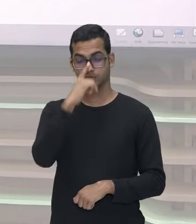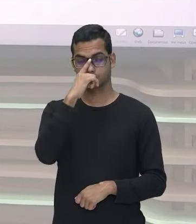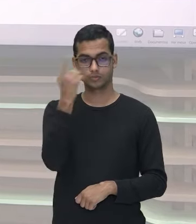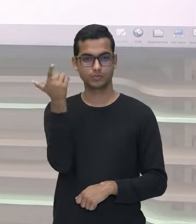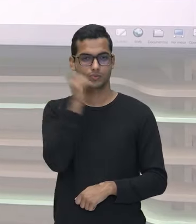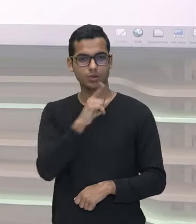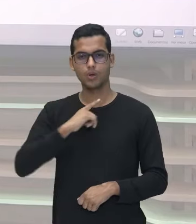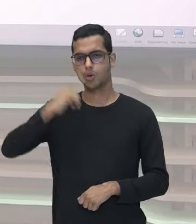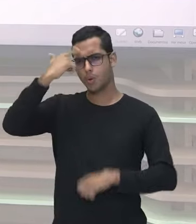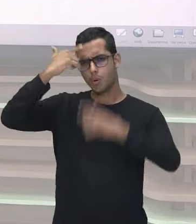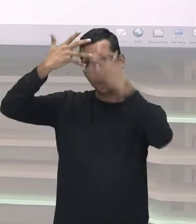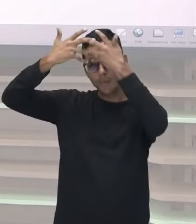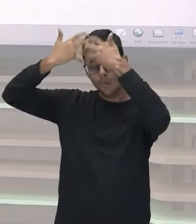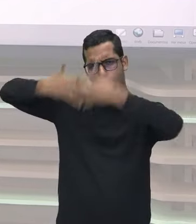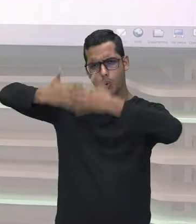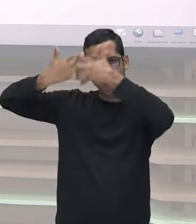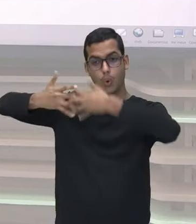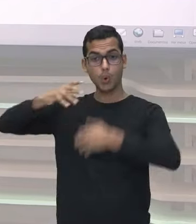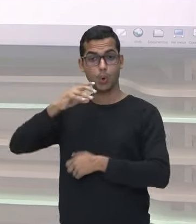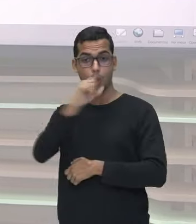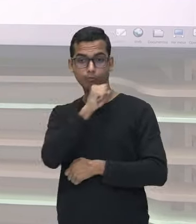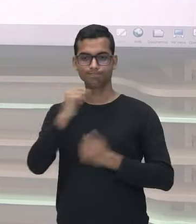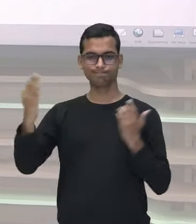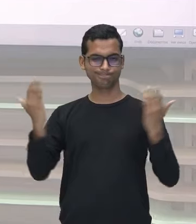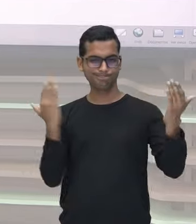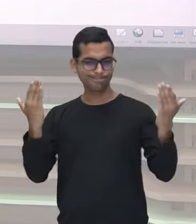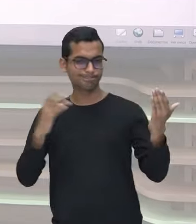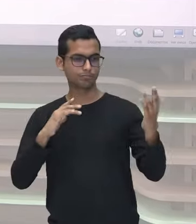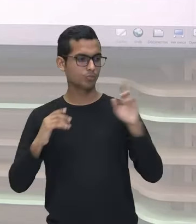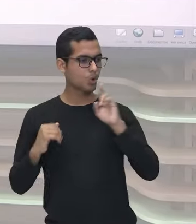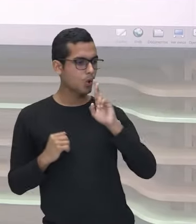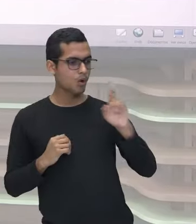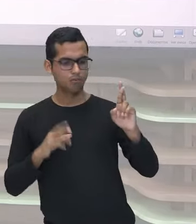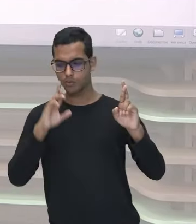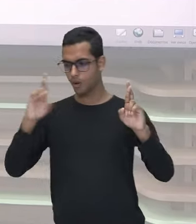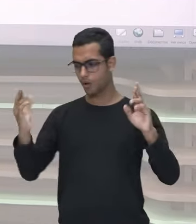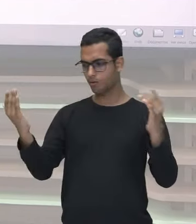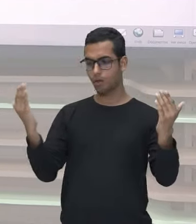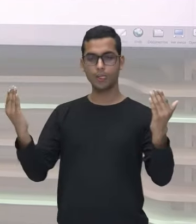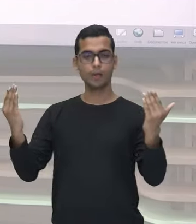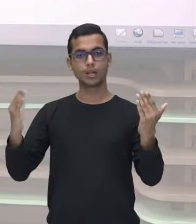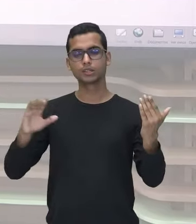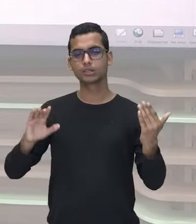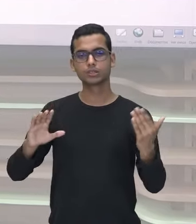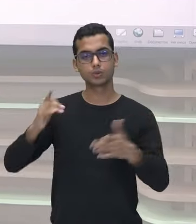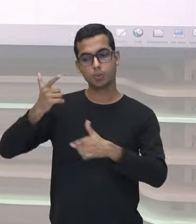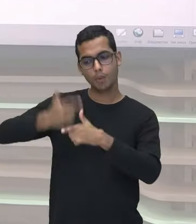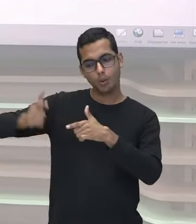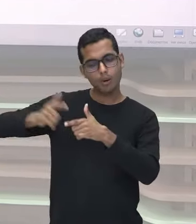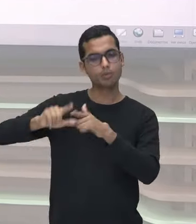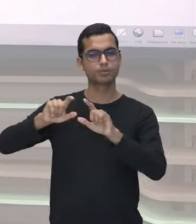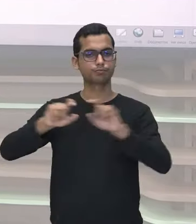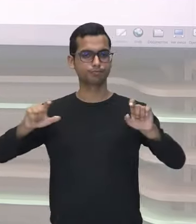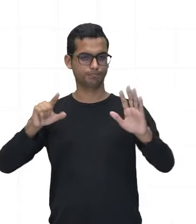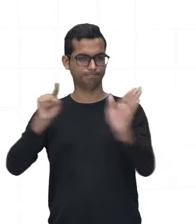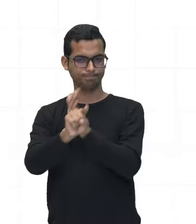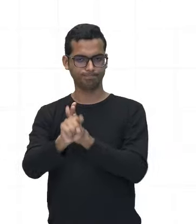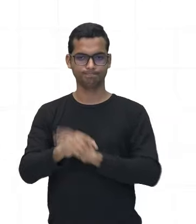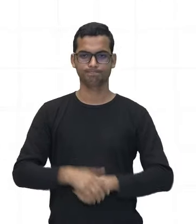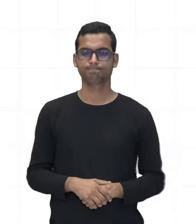forma prática, para podermos fazer a comparação de resultados diante de uma situação, um problema. Beleza? Então, vejam só aqui na